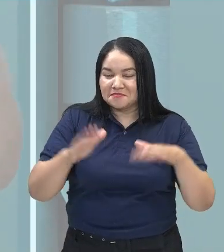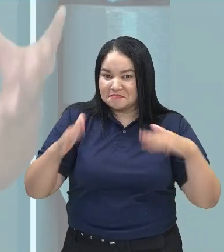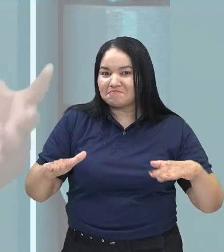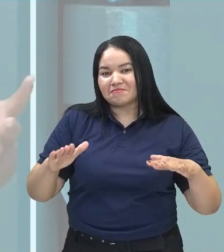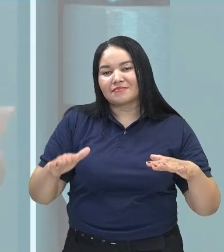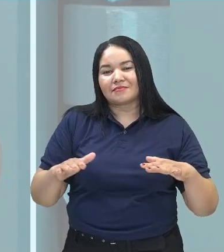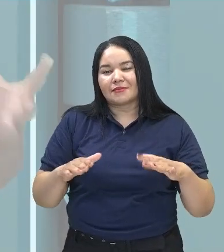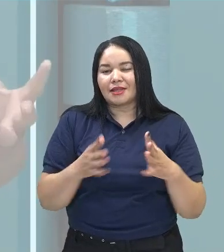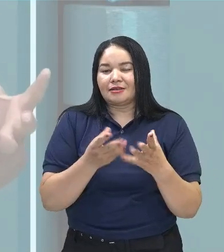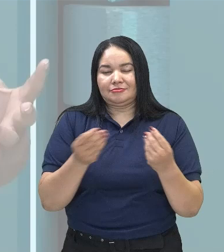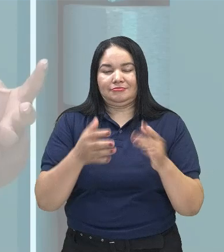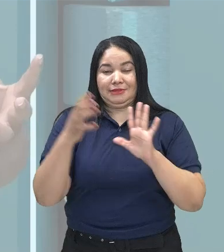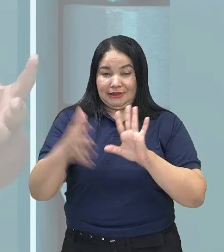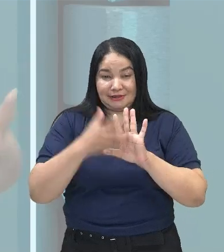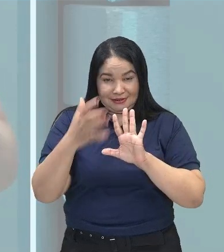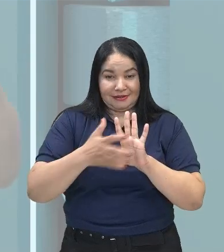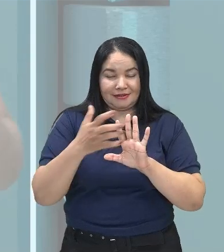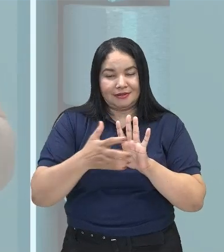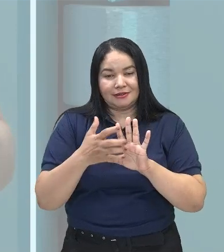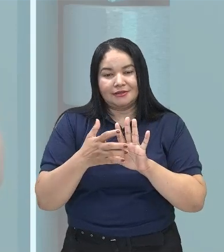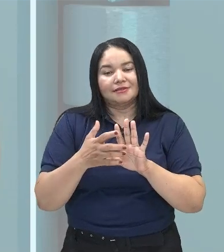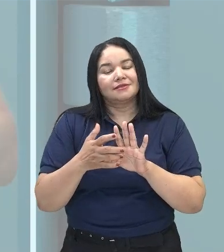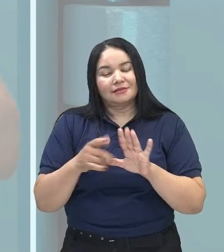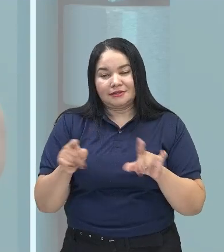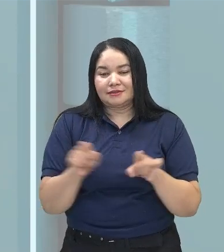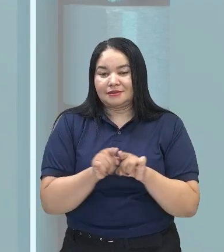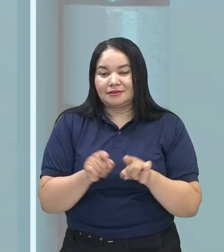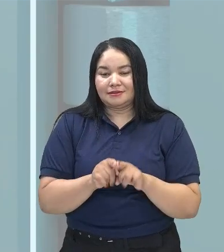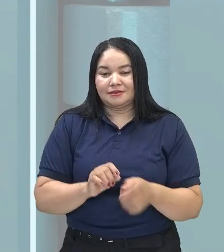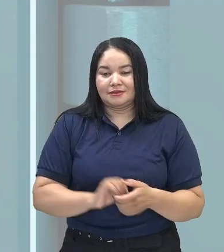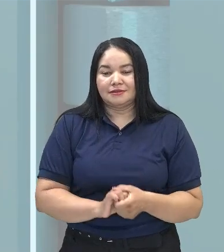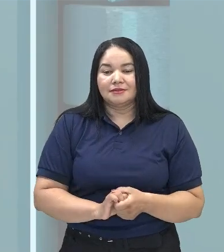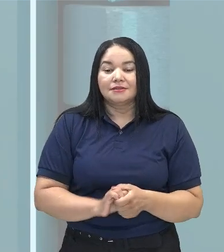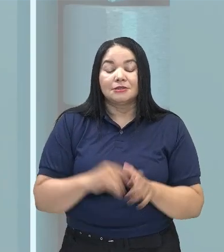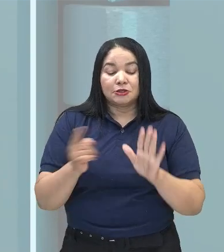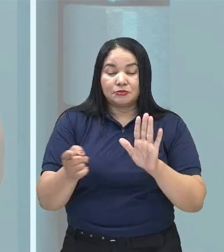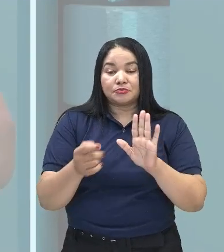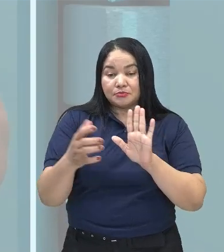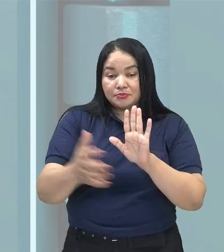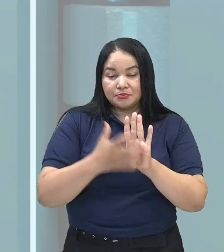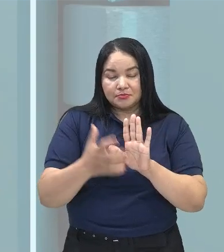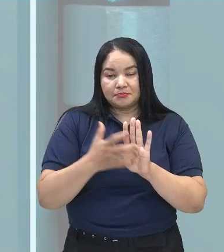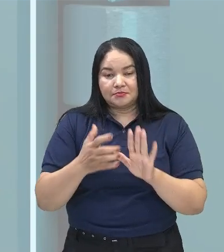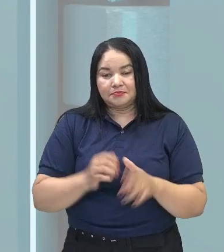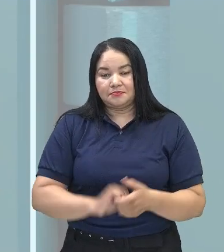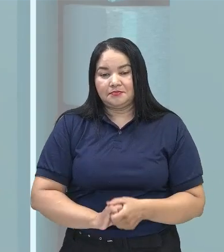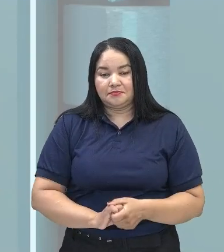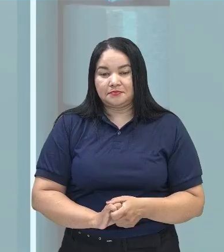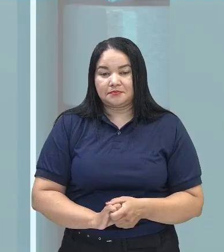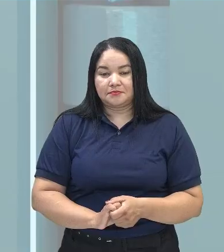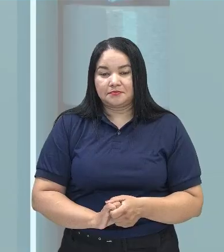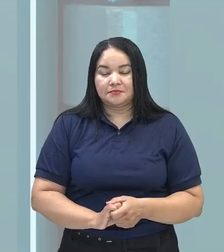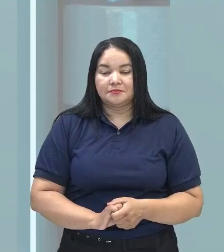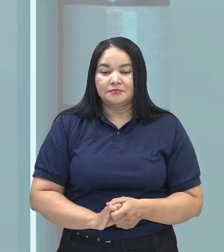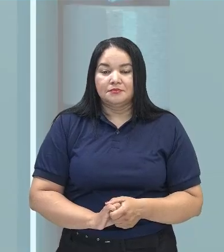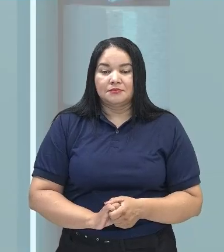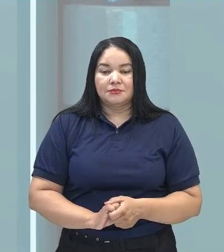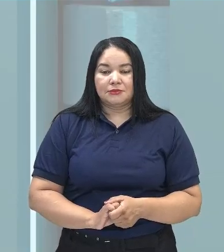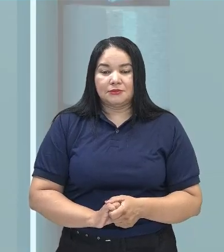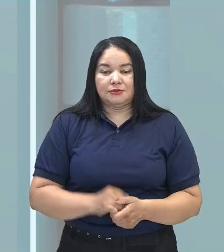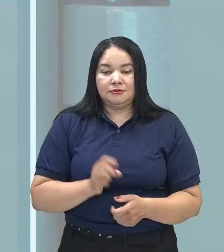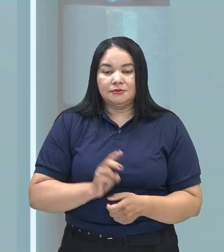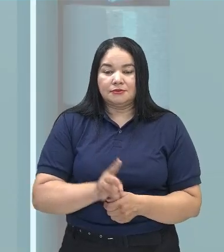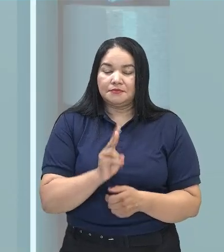é muito exagero, né? Quando se fala aí hipérbole. Então, quando se trata disso, é